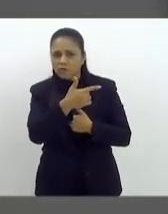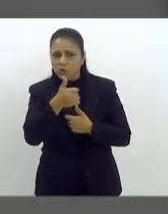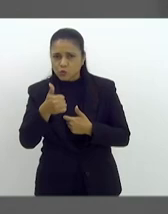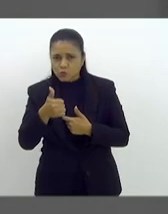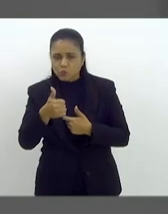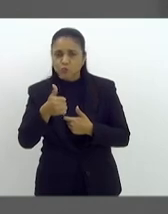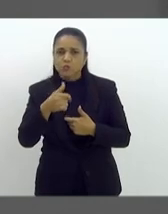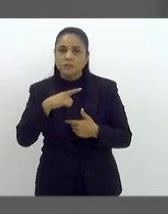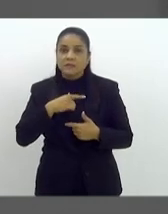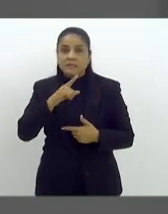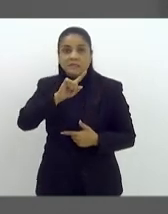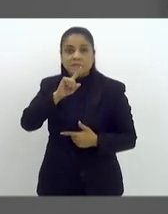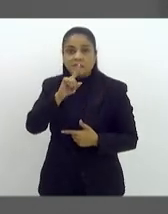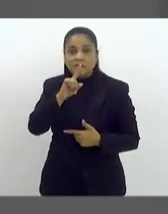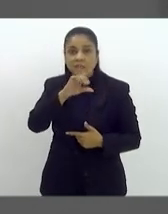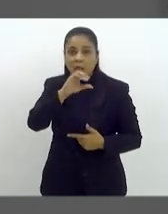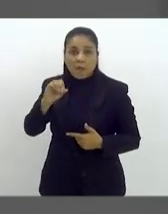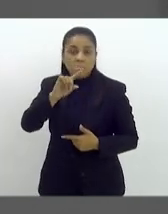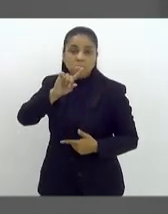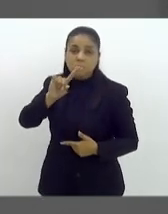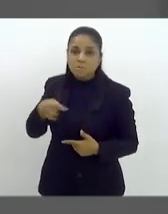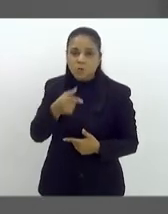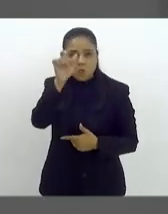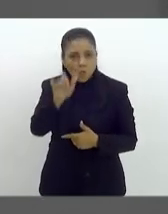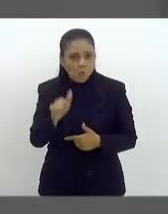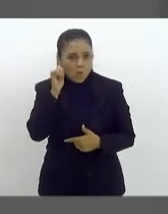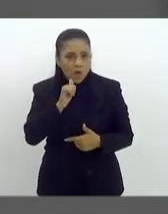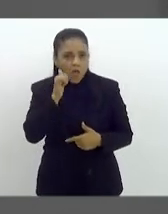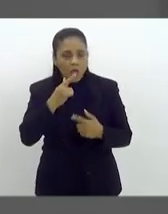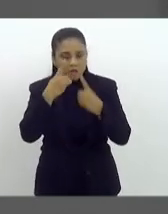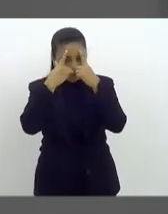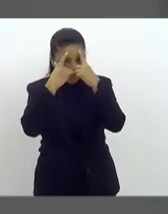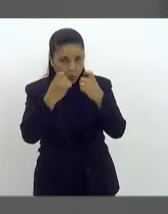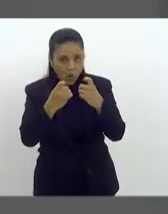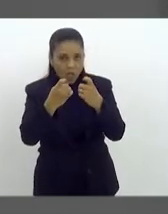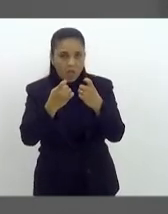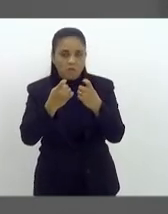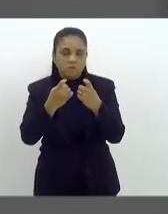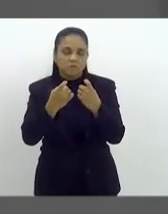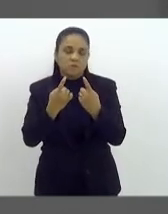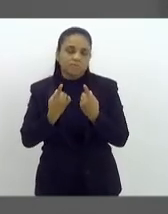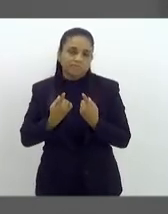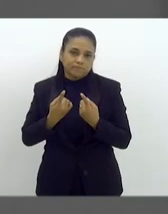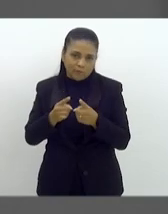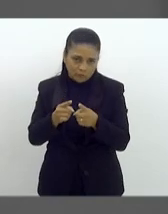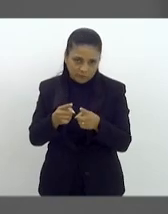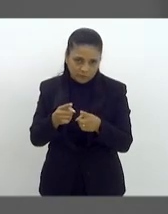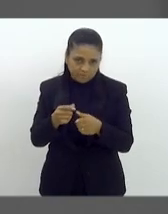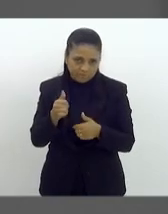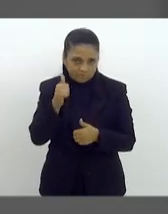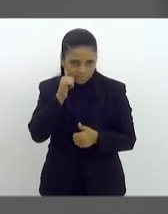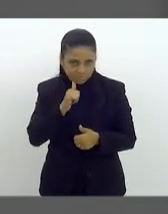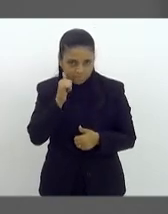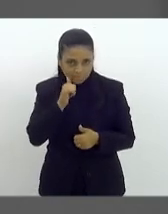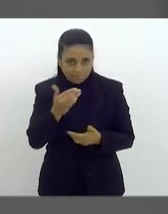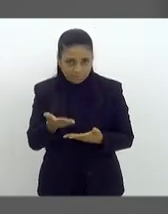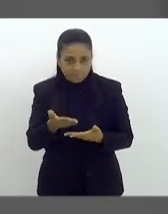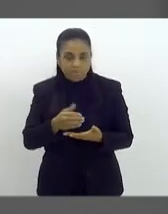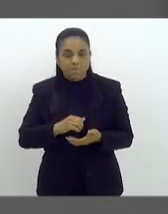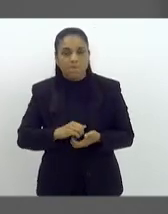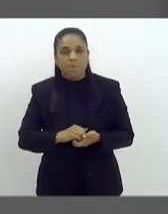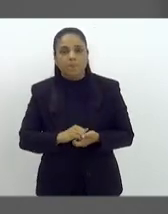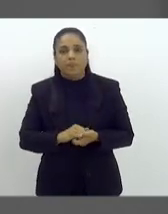tivemos mais de 100 mil Mulheres vítimas de violência é de violência contra mulher né então foram